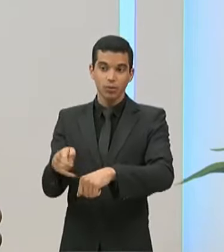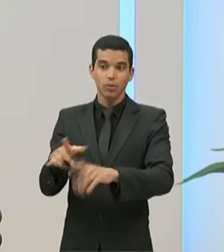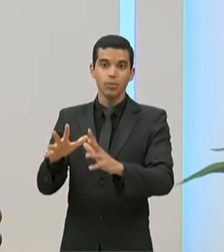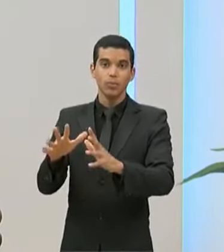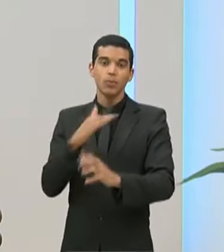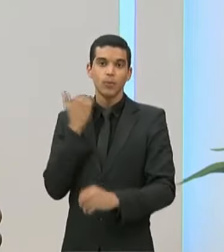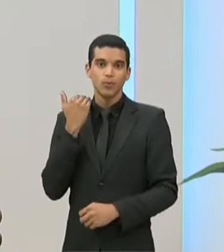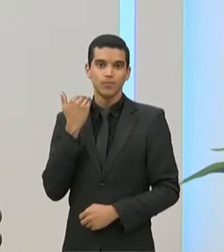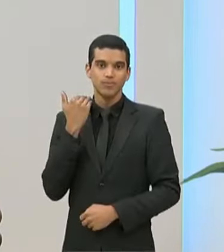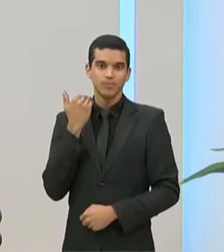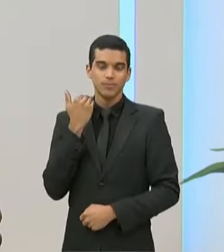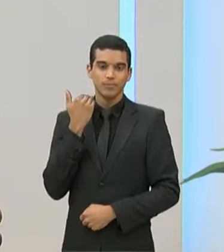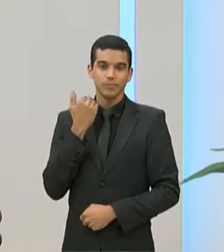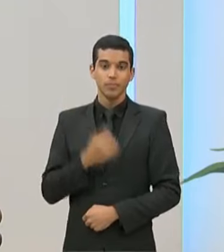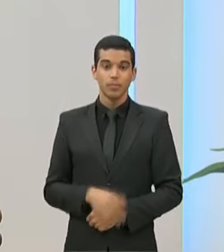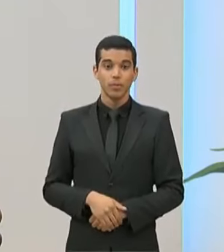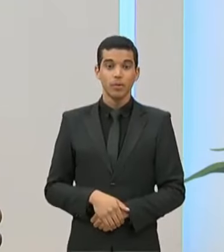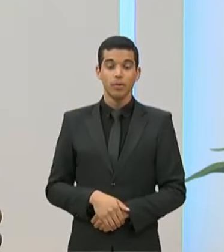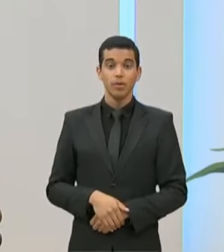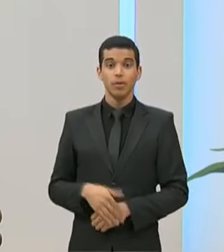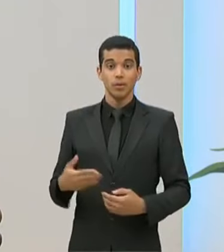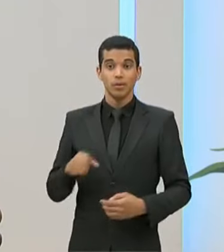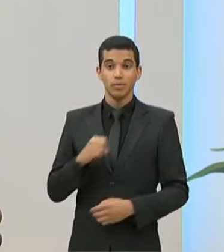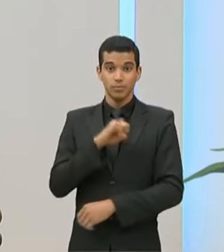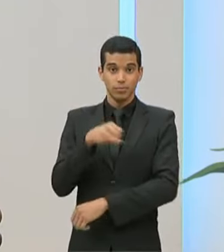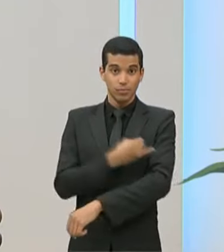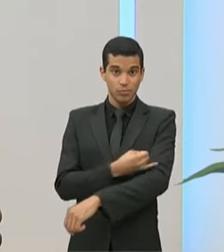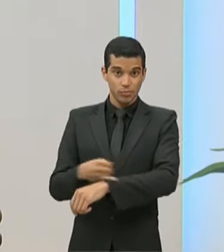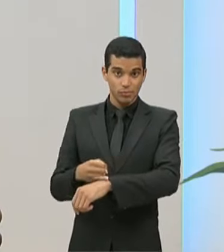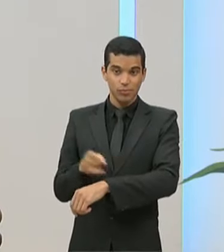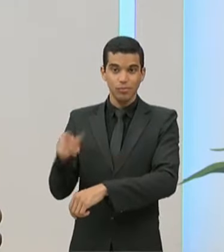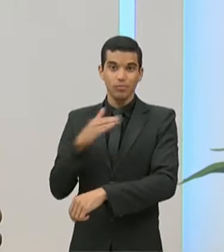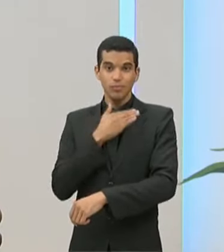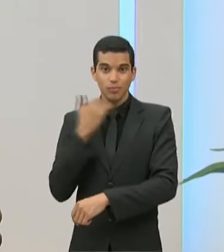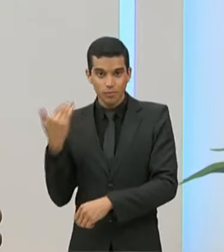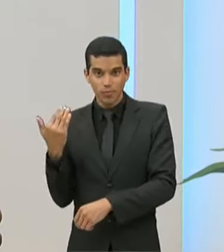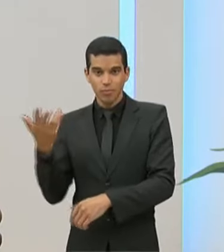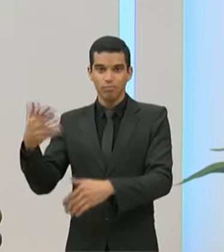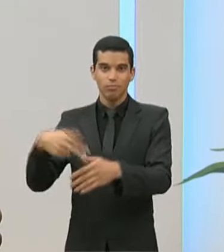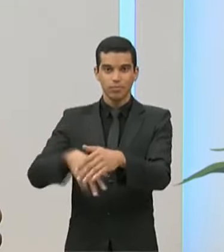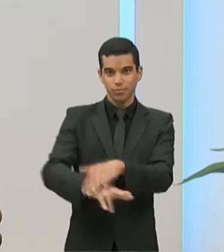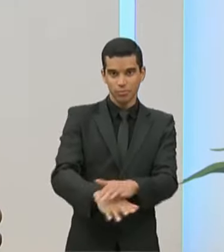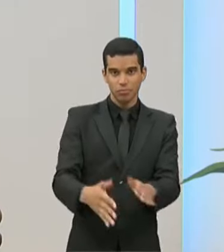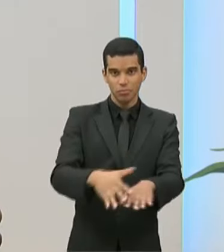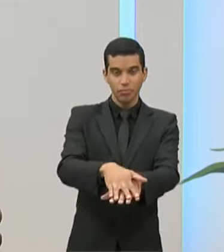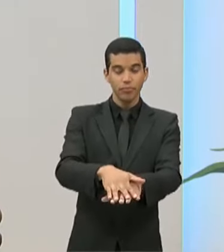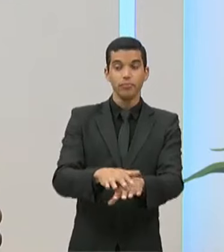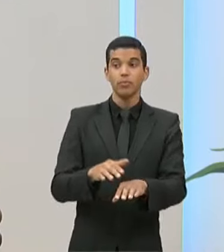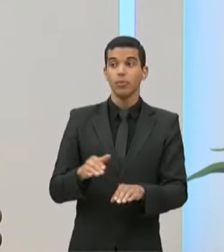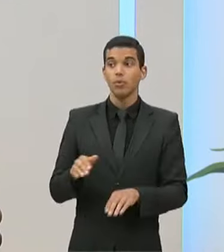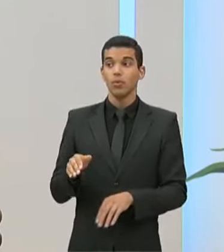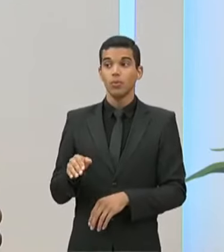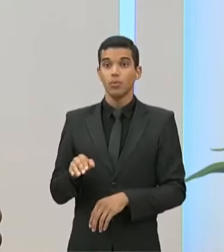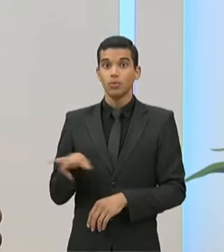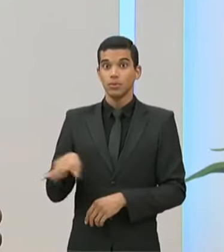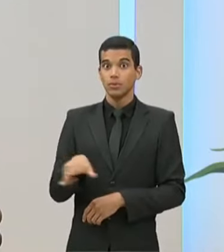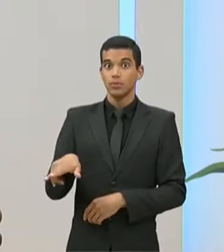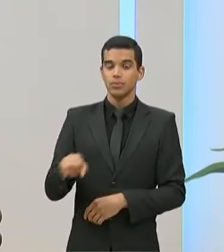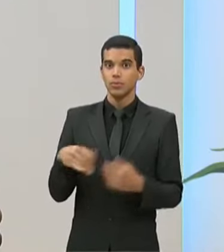E após a morte de Jacó e sepultamento dele, os irmãos de José